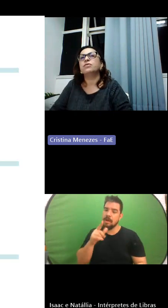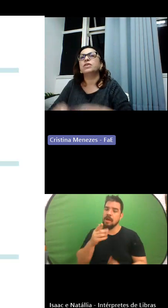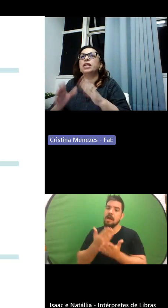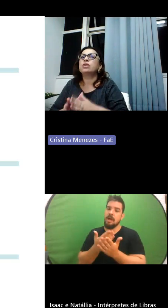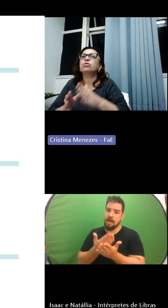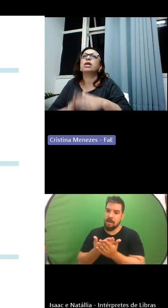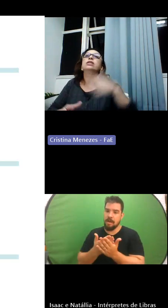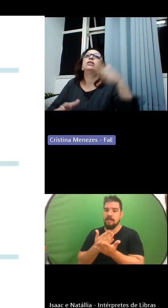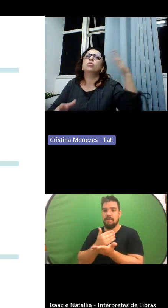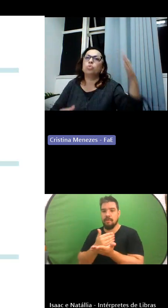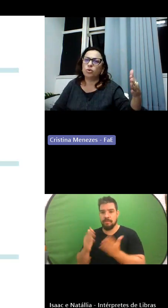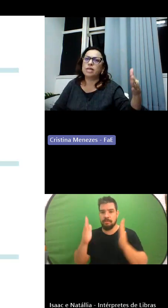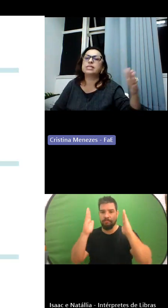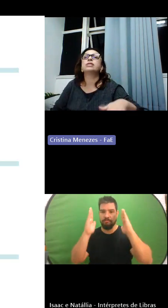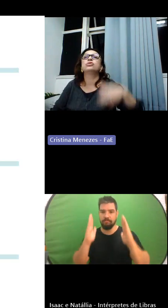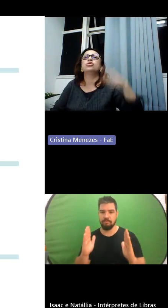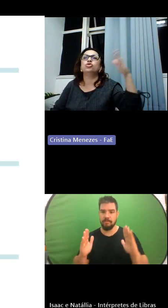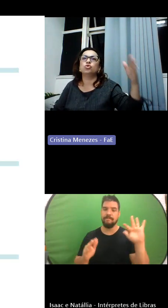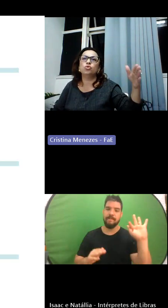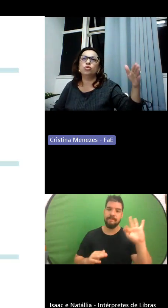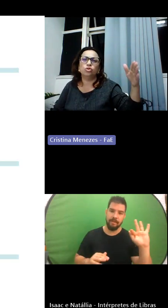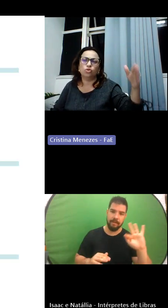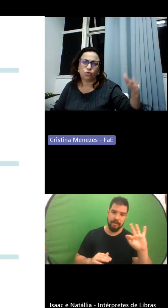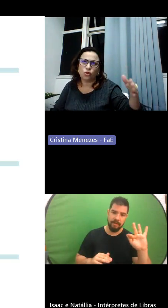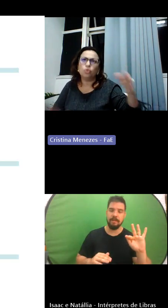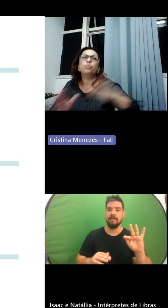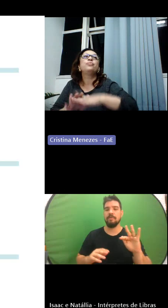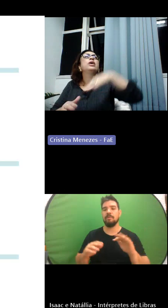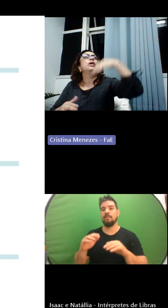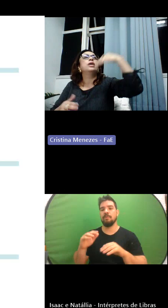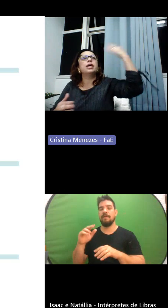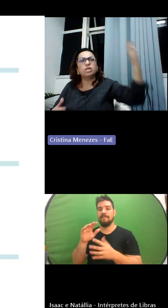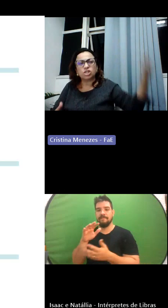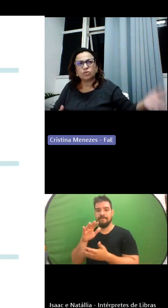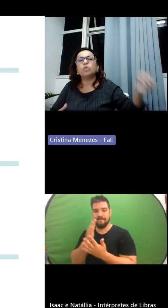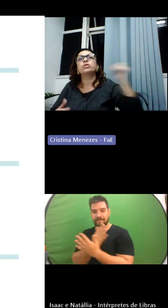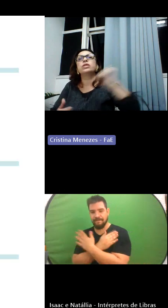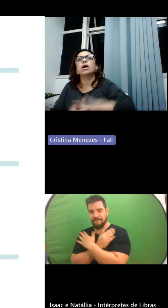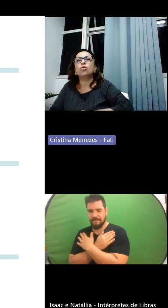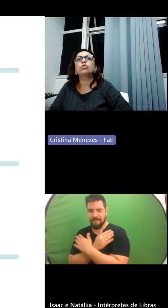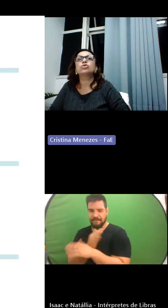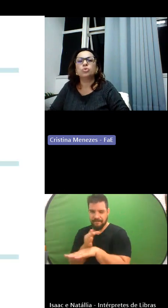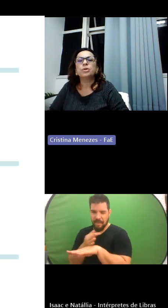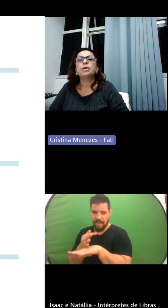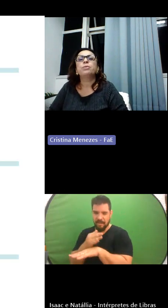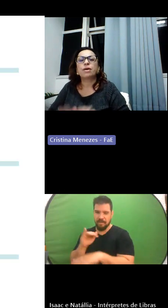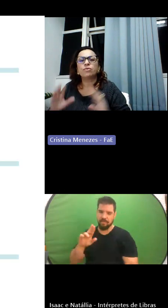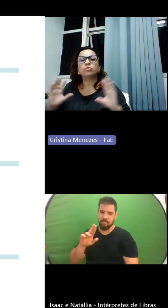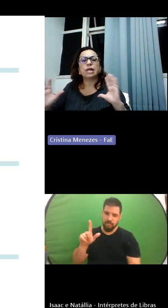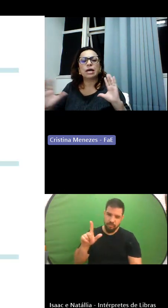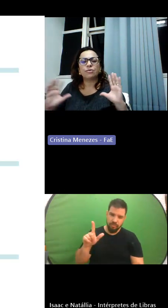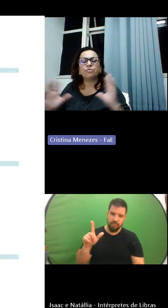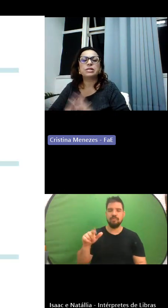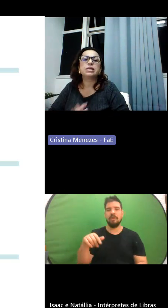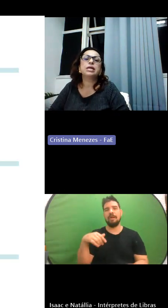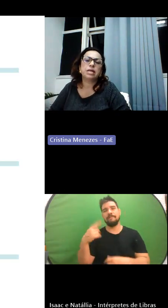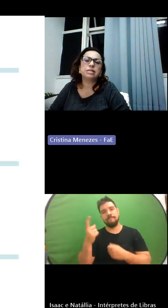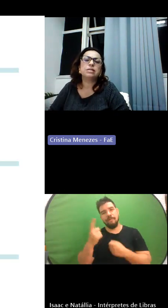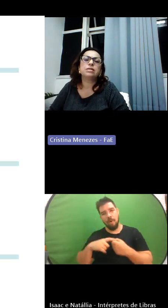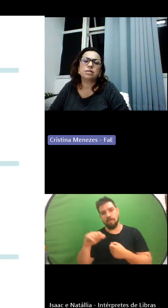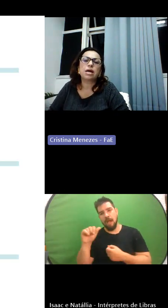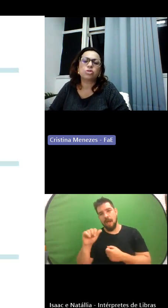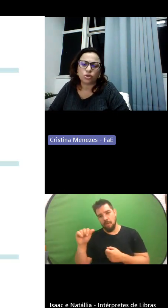iniciar em fevereiro, tem um recesso em julho, e aí a gente volta em agosto para voltar a